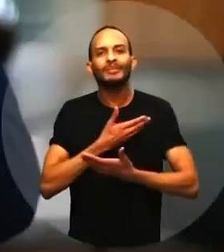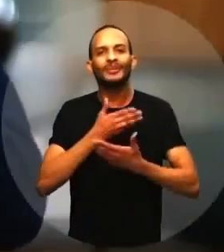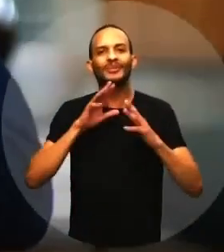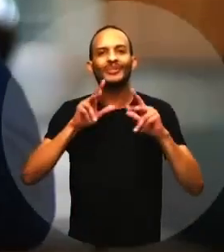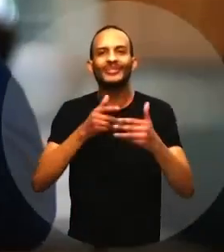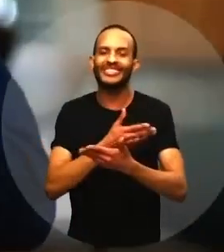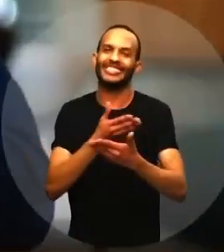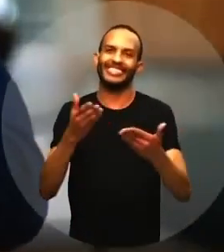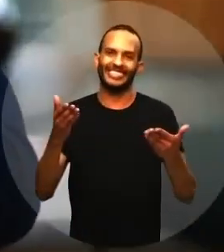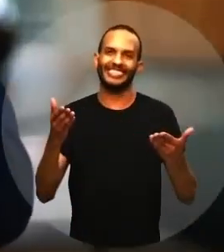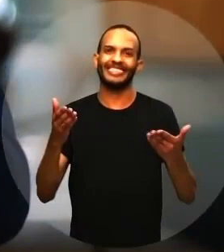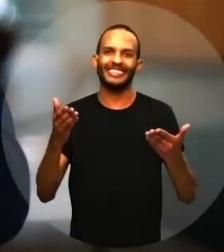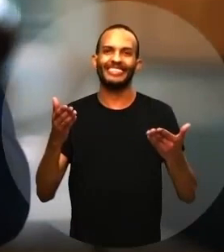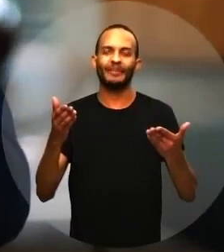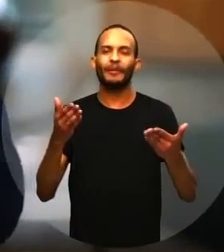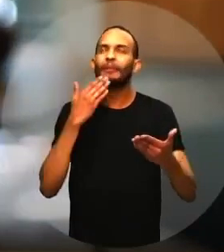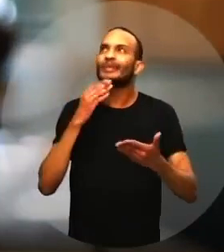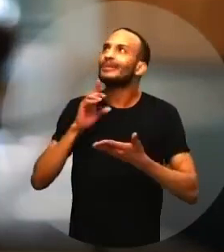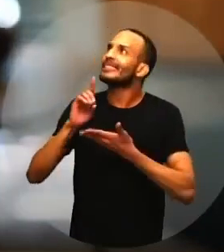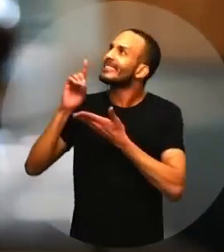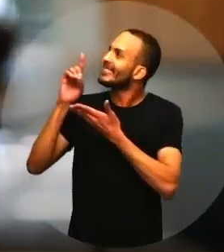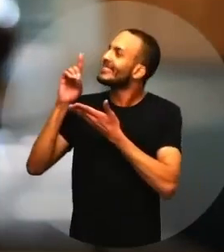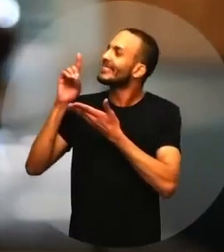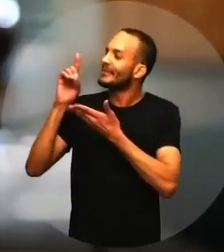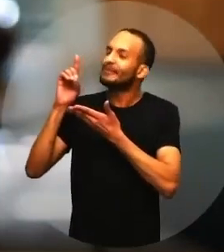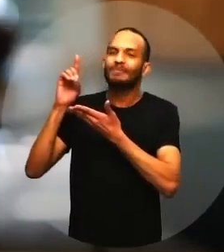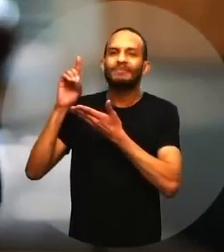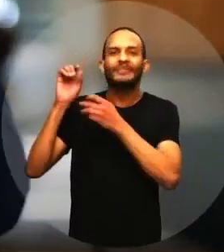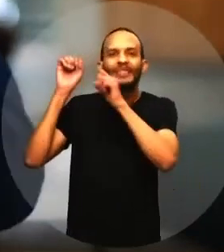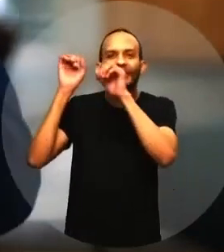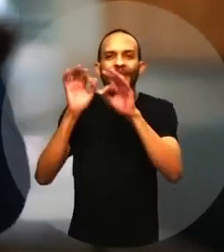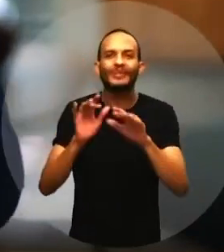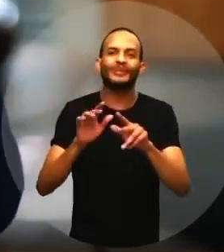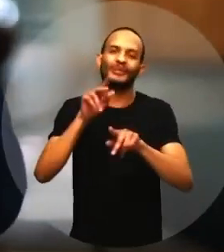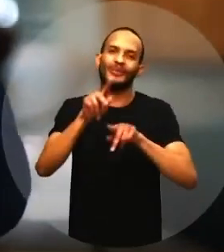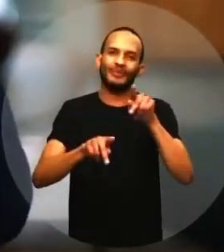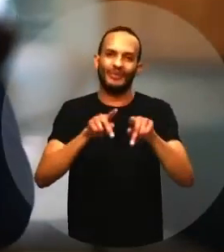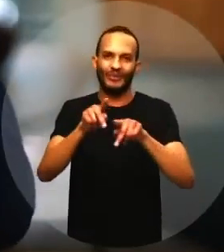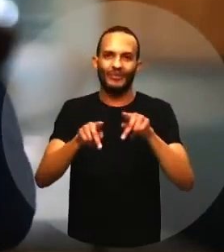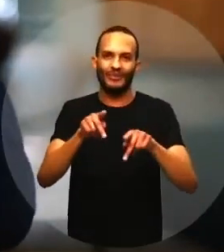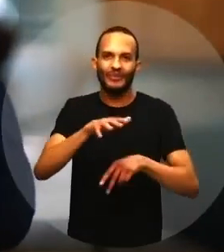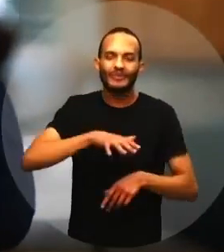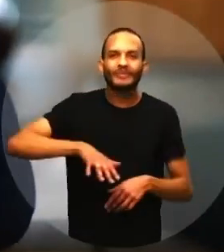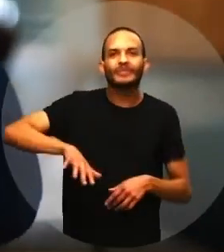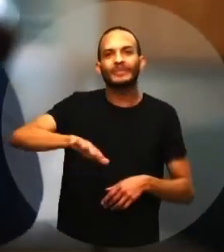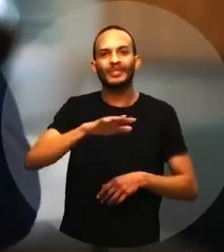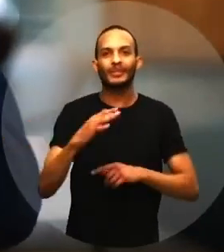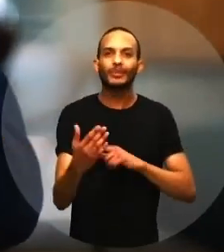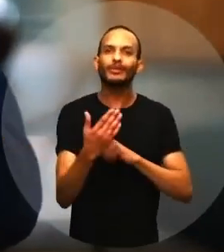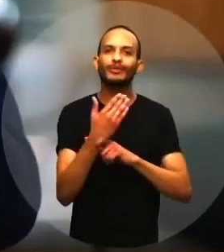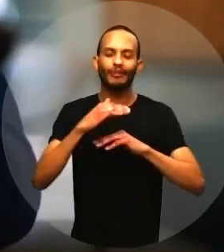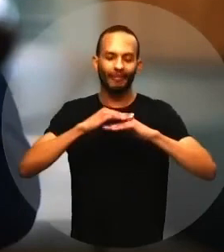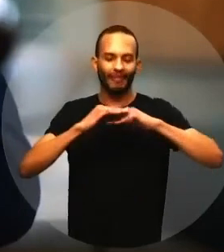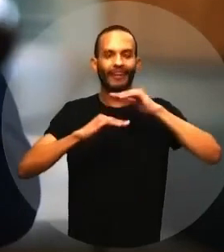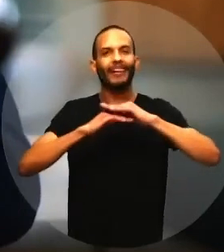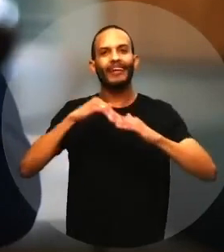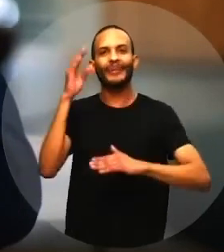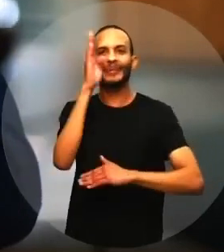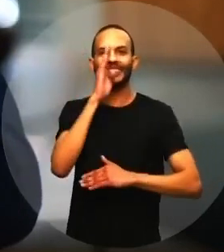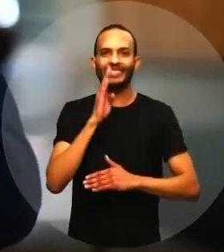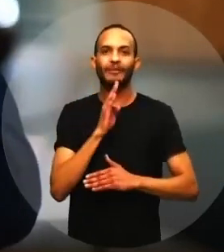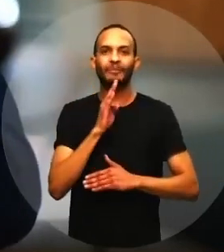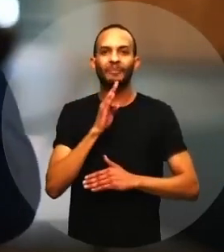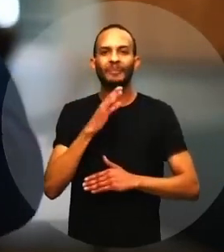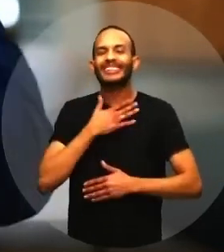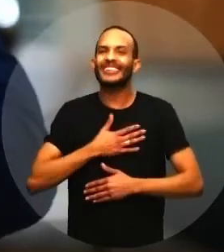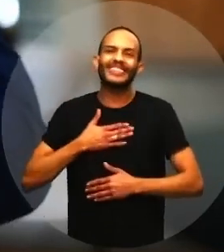meus amigos e minhas amigas peça a Deus que ilumine essa nação e nos ajuda a reconstruir o